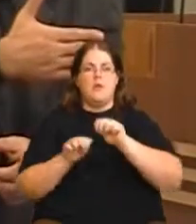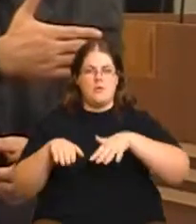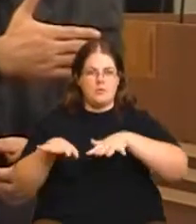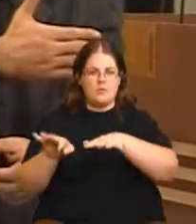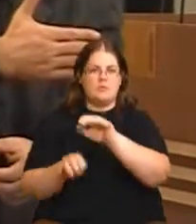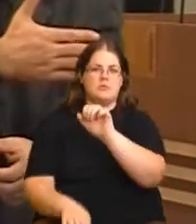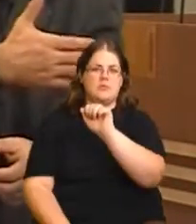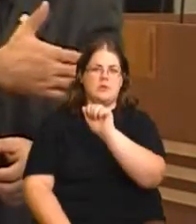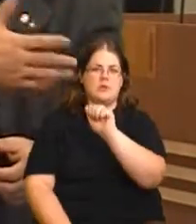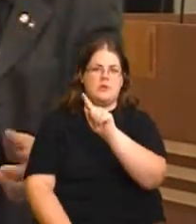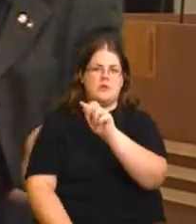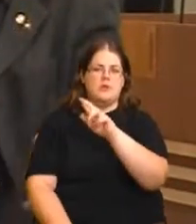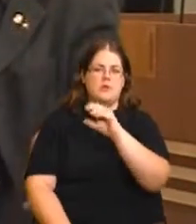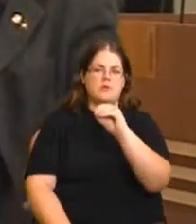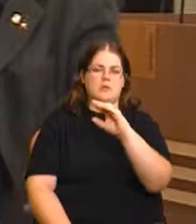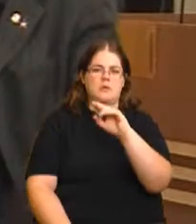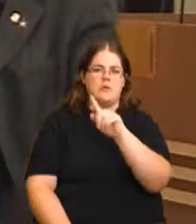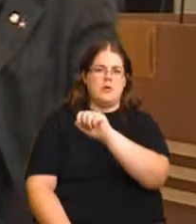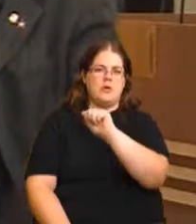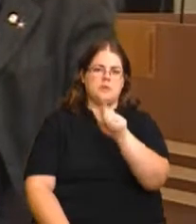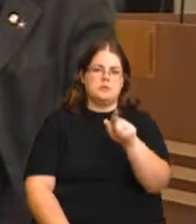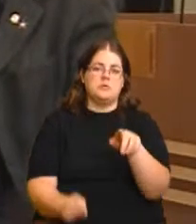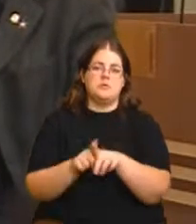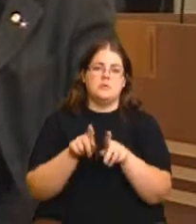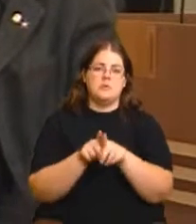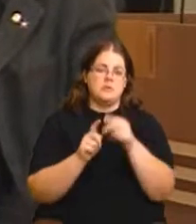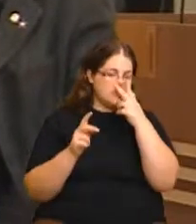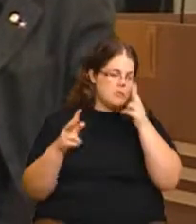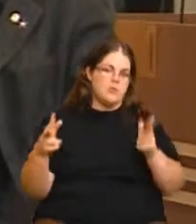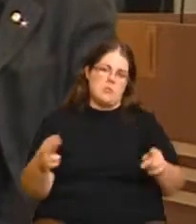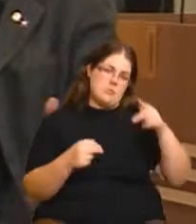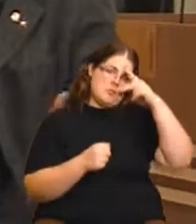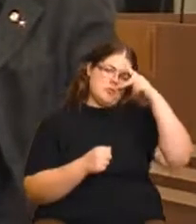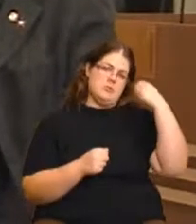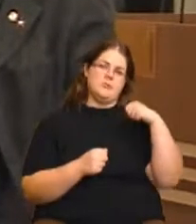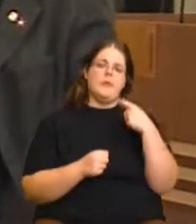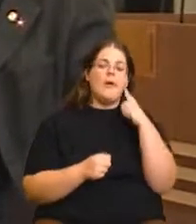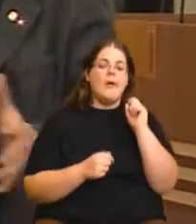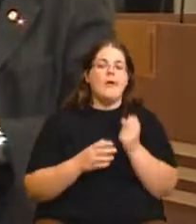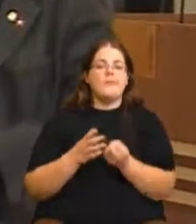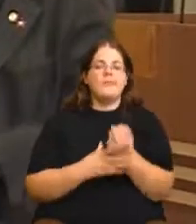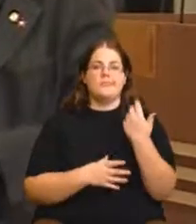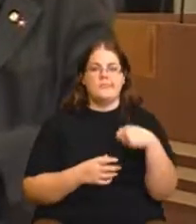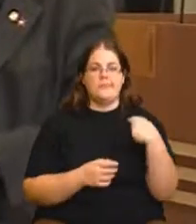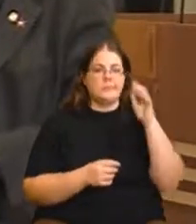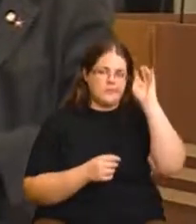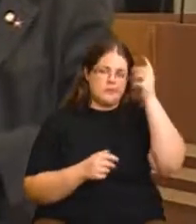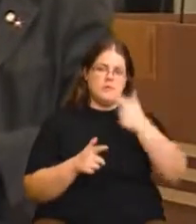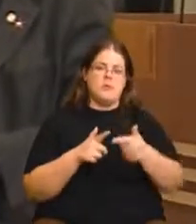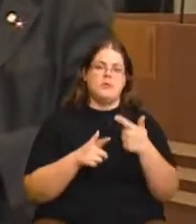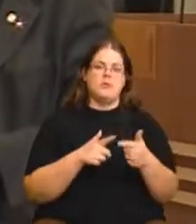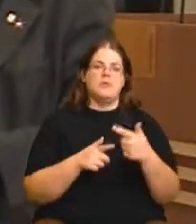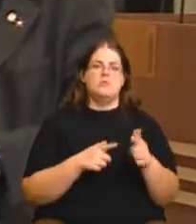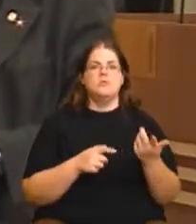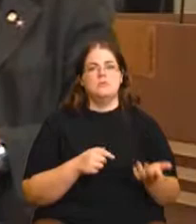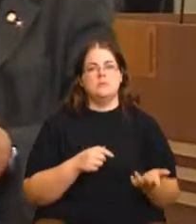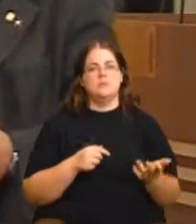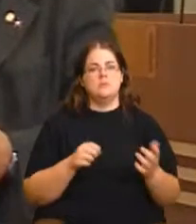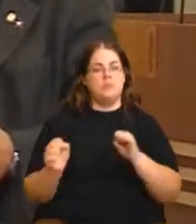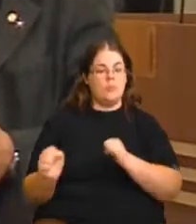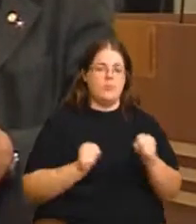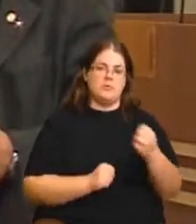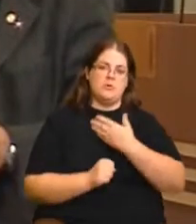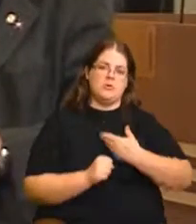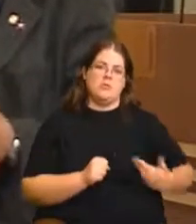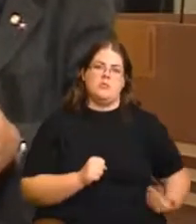Grande já tem um Carnaval do tamanho de Pelotas, então alguma coisa está acontecendo e precisa, sem dúvida nenhuma, de modo especial, o poder